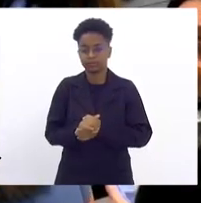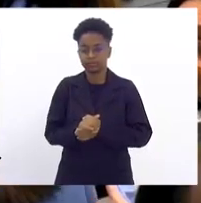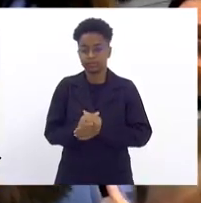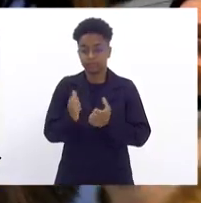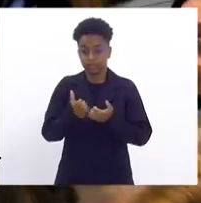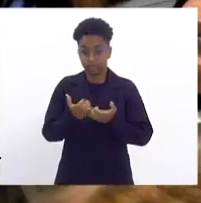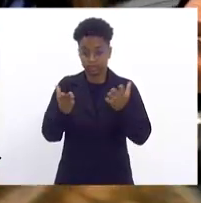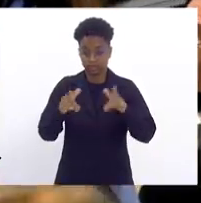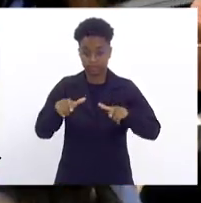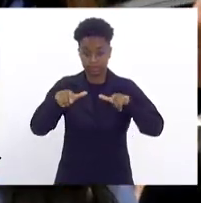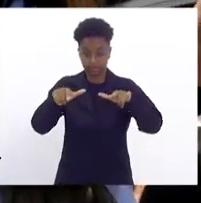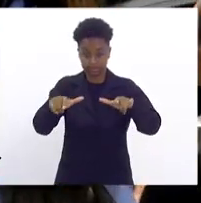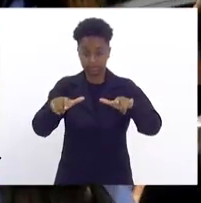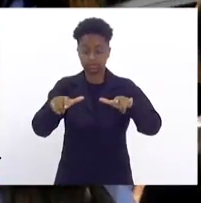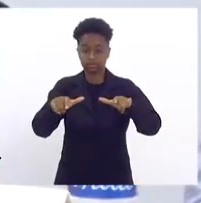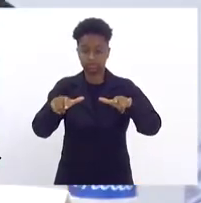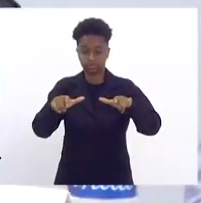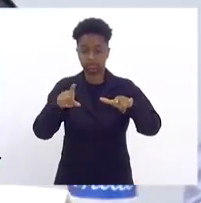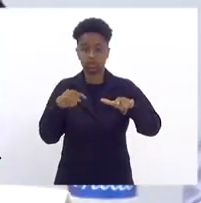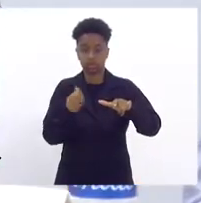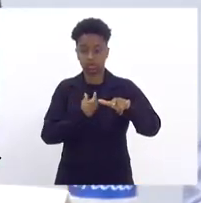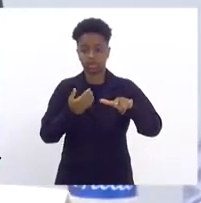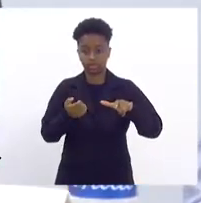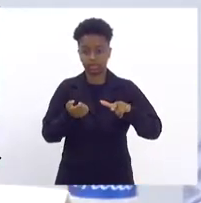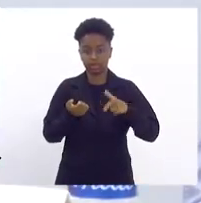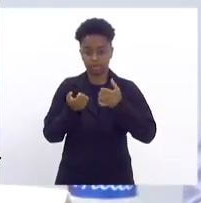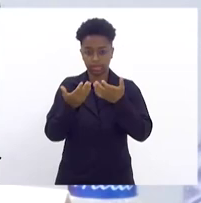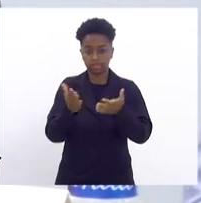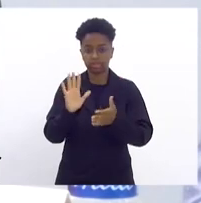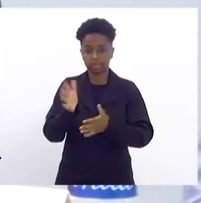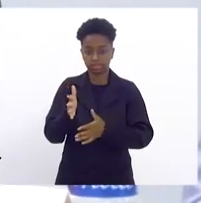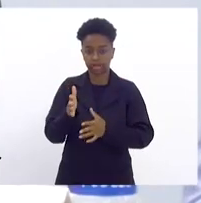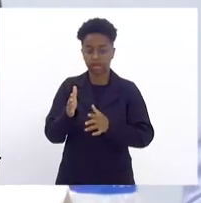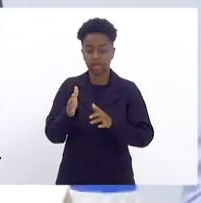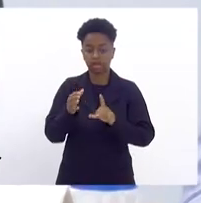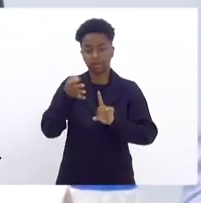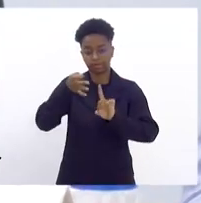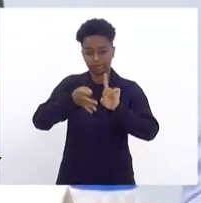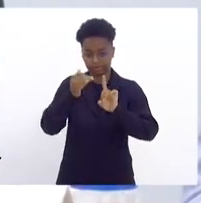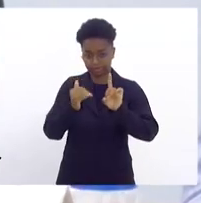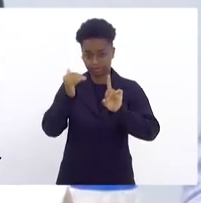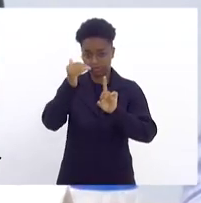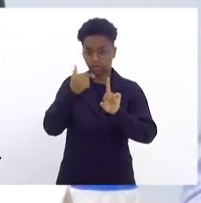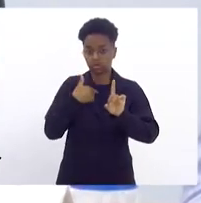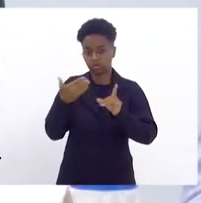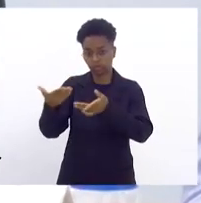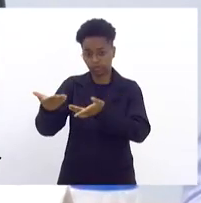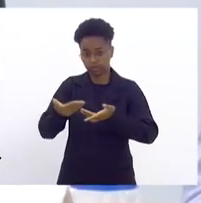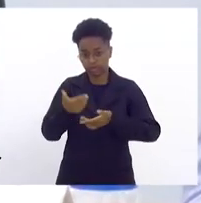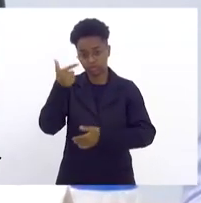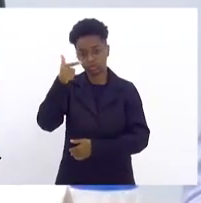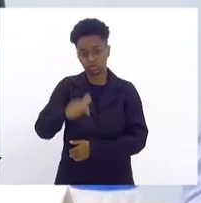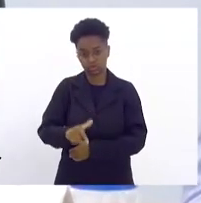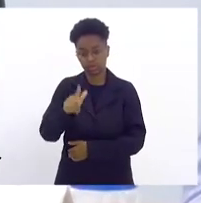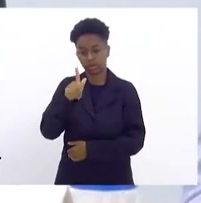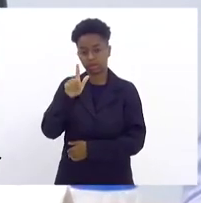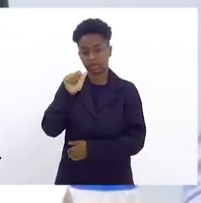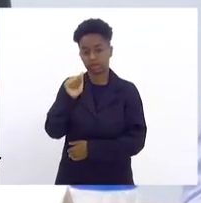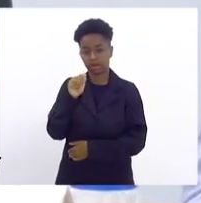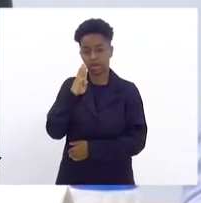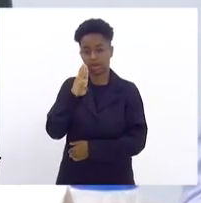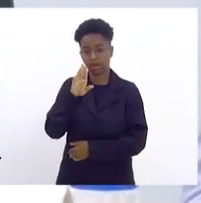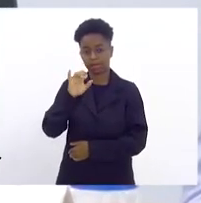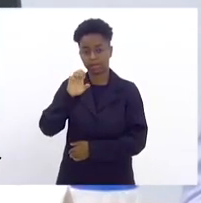entrega desse certificados que nós entregamos já para Desembargador eu queria chamar então mais uma vez aqui por favor a doutora Gabriela